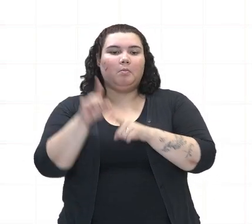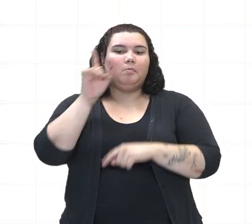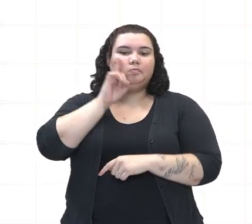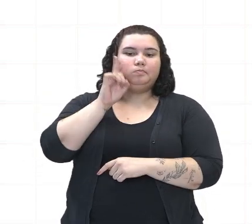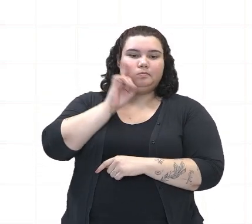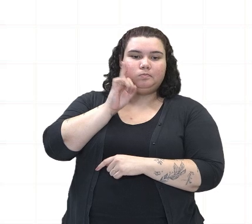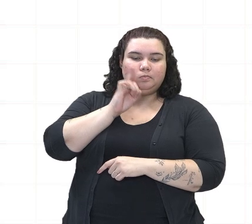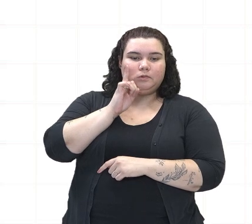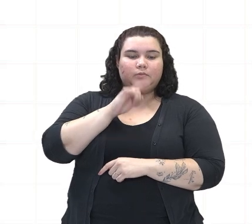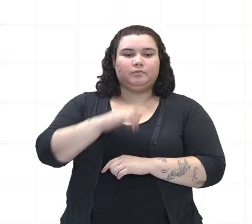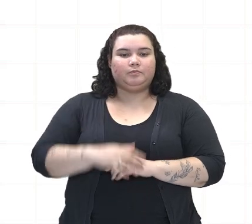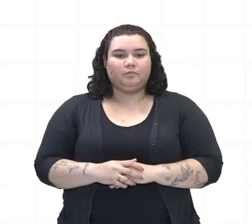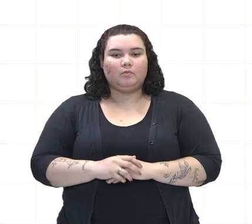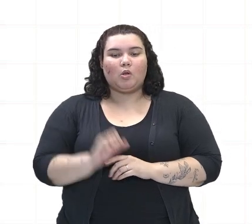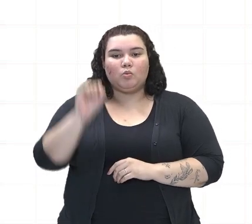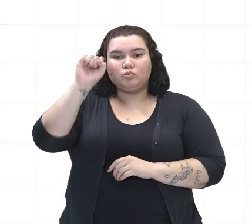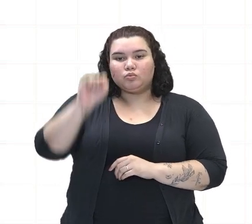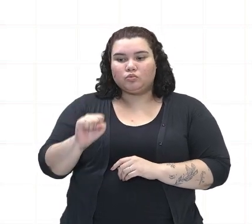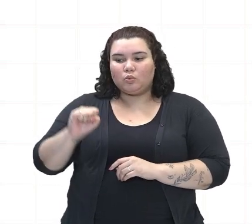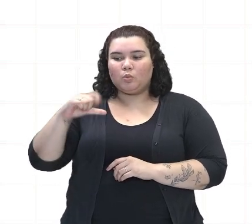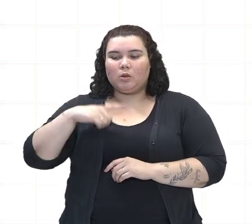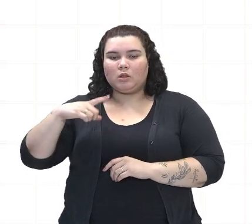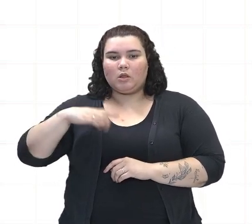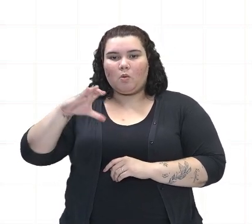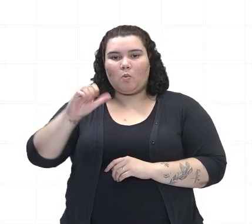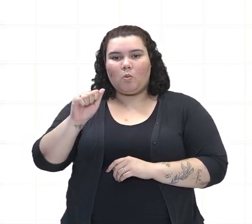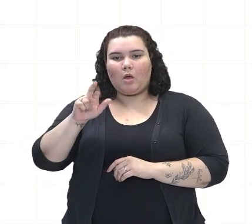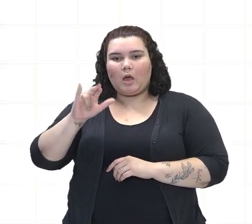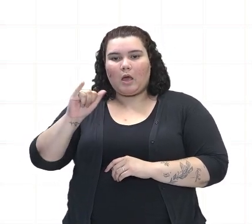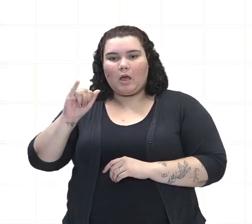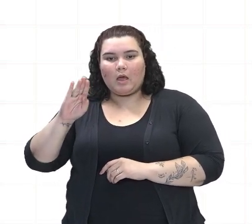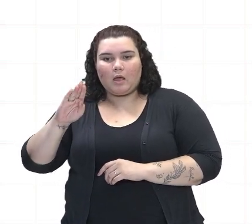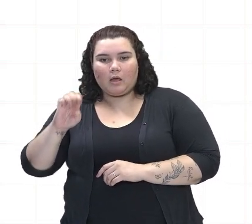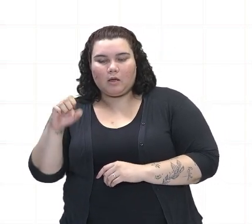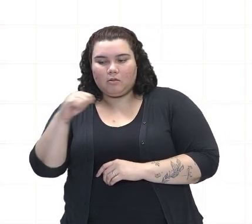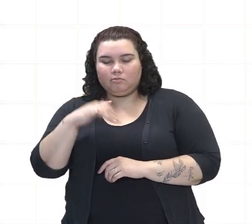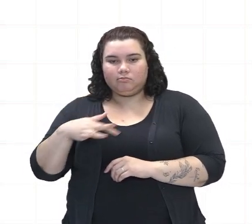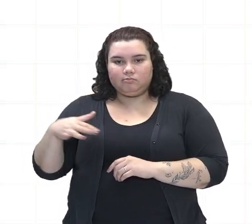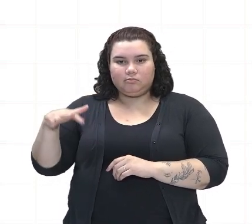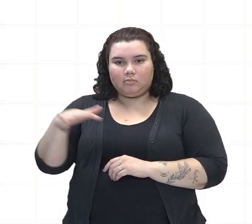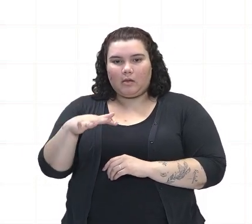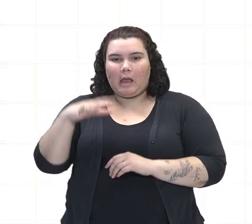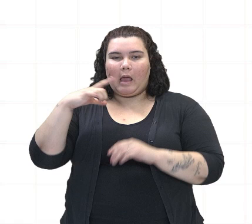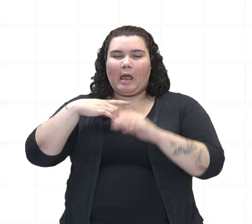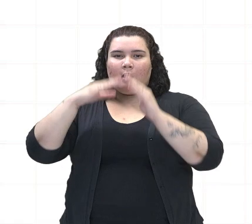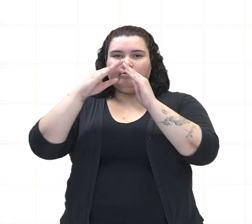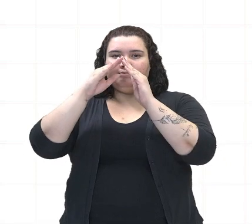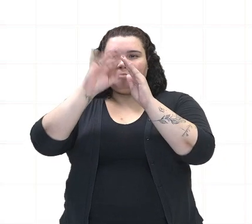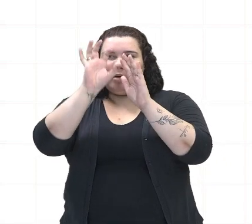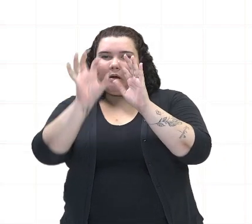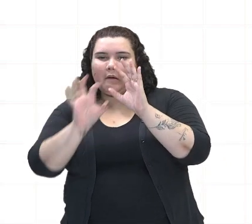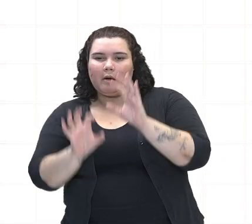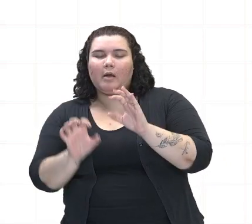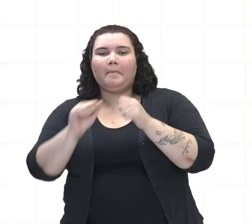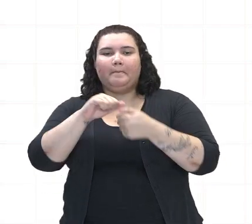sul ali tem o Mar do Caribe e os países do Caribe, né? Até chegar aqui na América do Sul. Então a Cuba